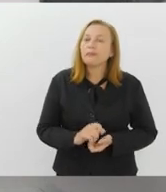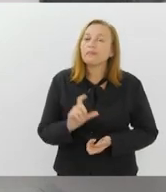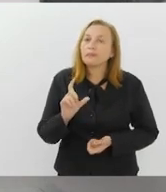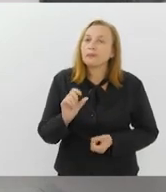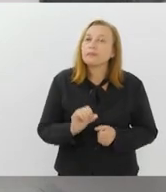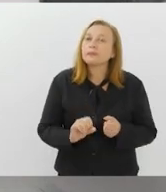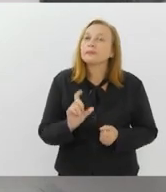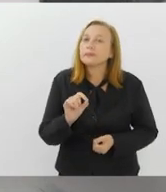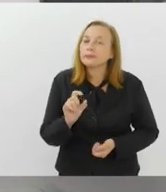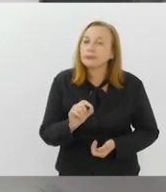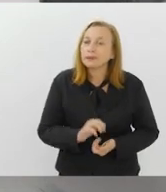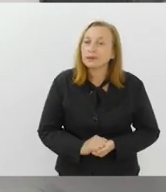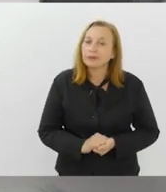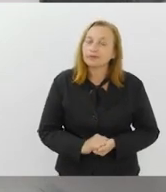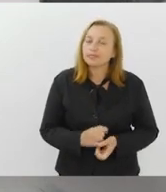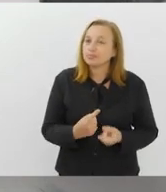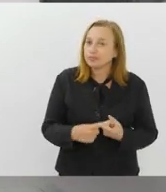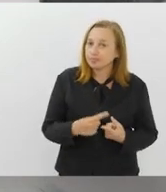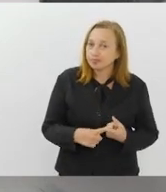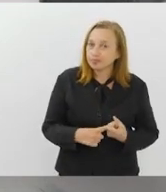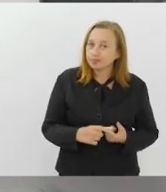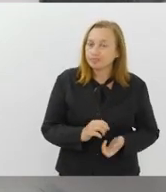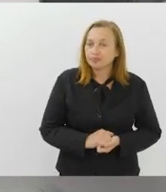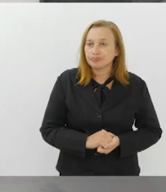feito? Porque,